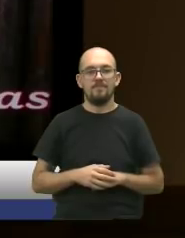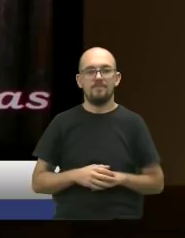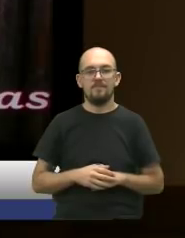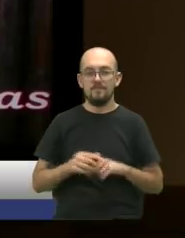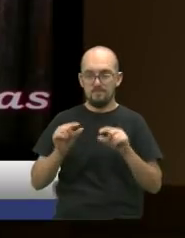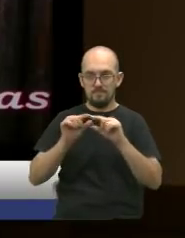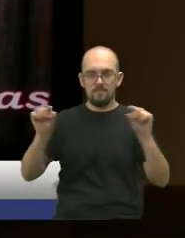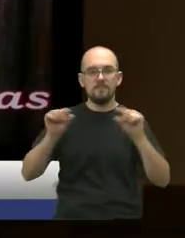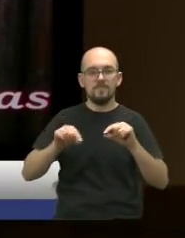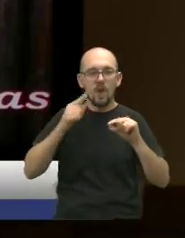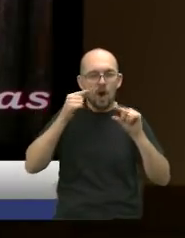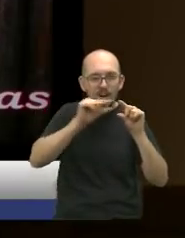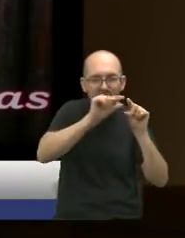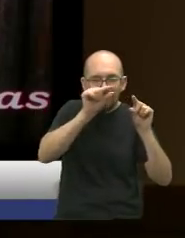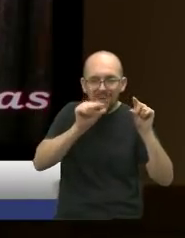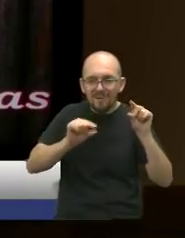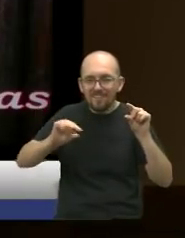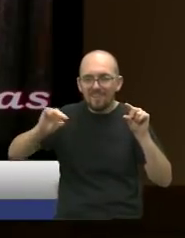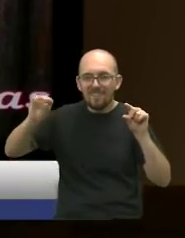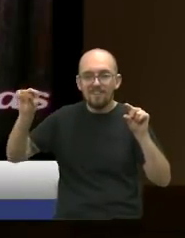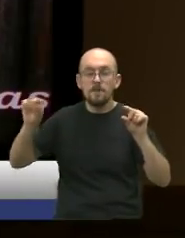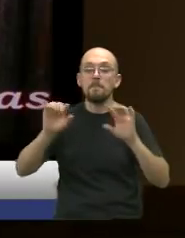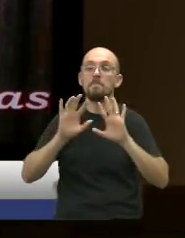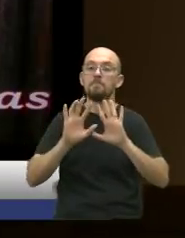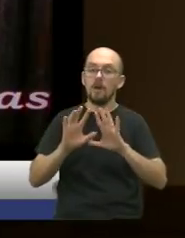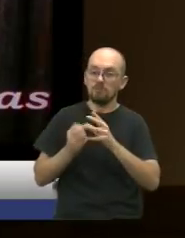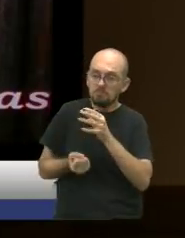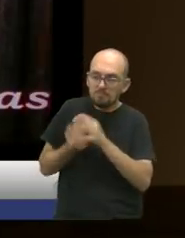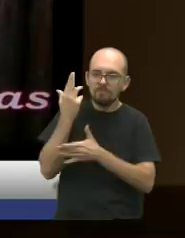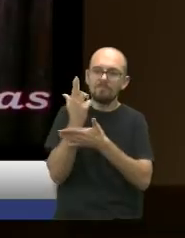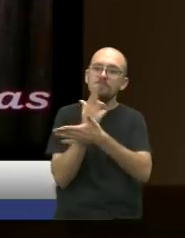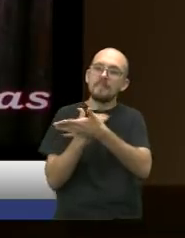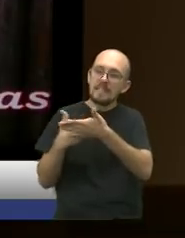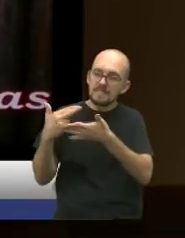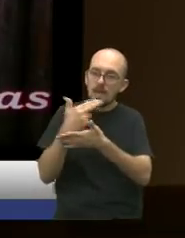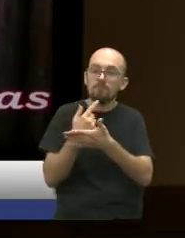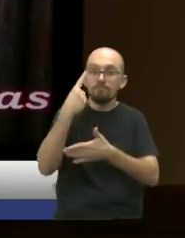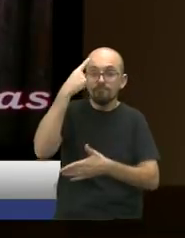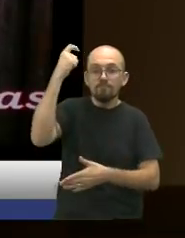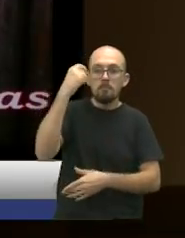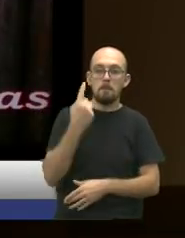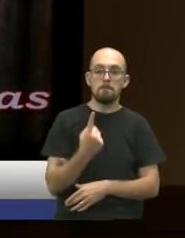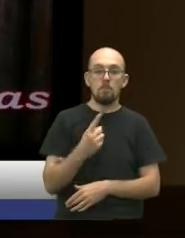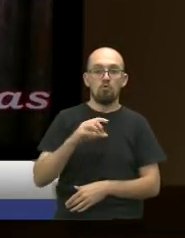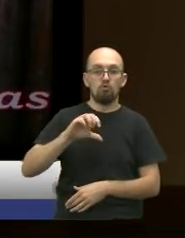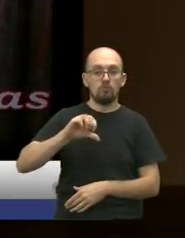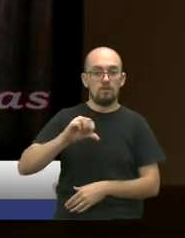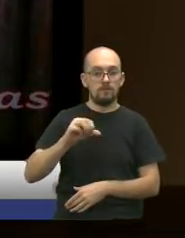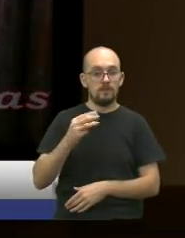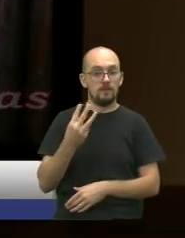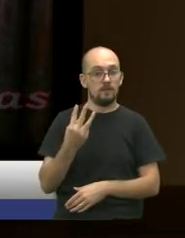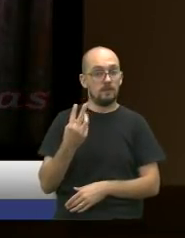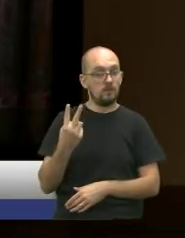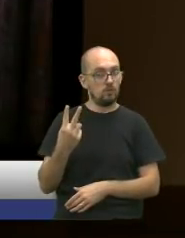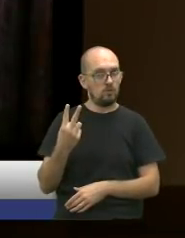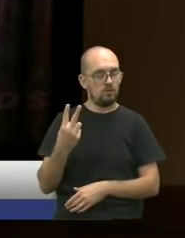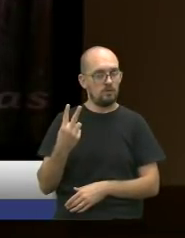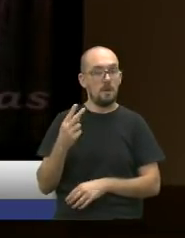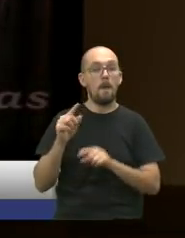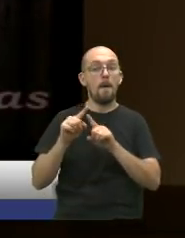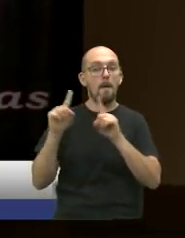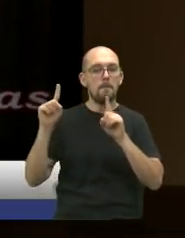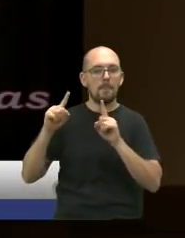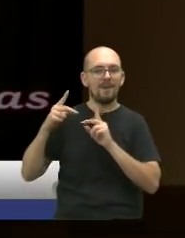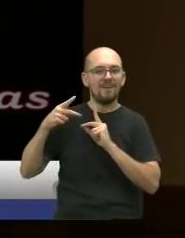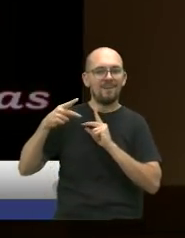em 1932, mas ele não durou durante todo o movimento de 32. Ele não durou durante os 3